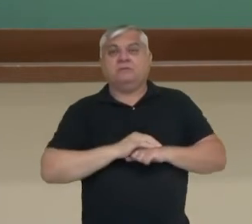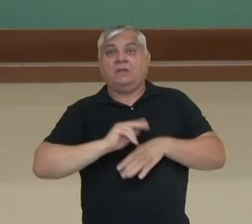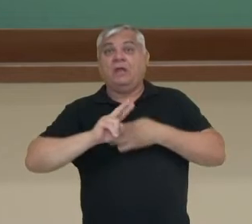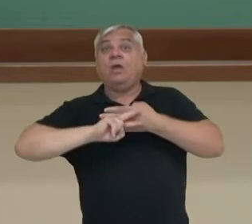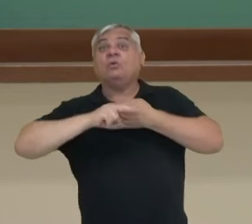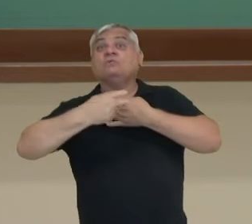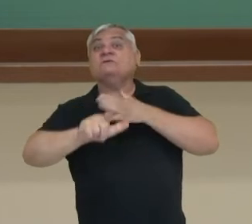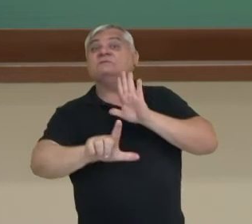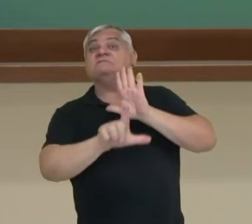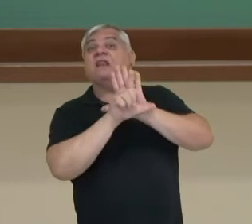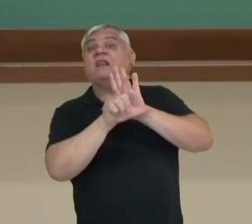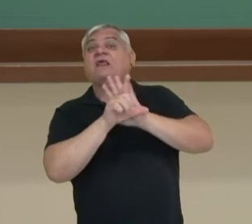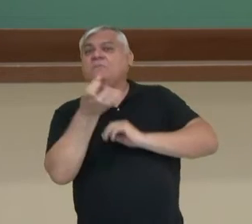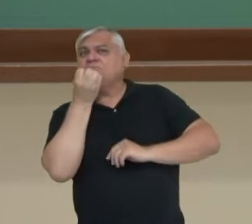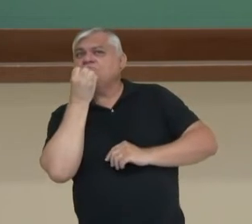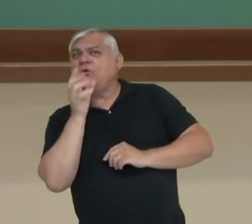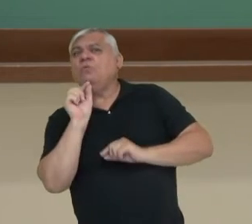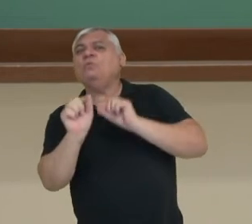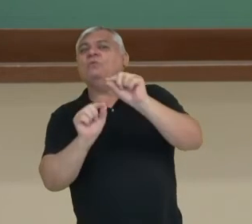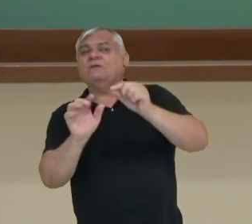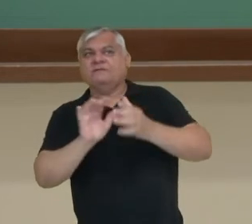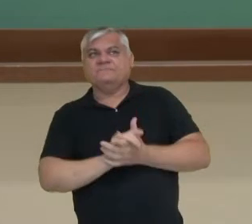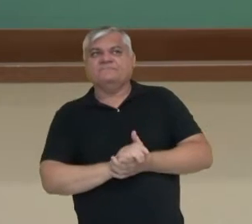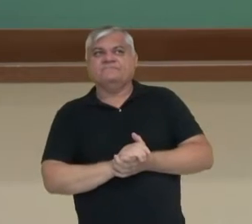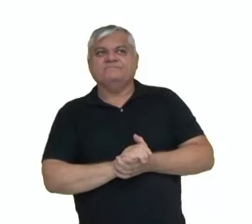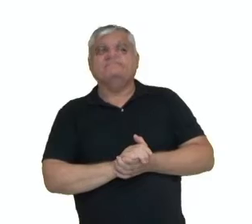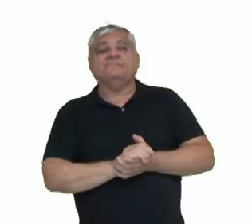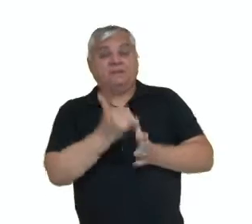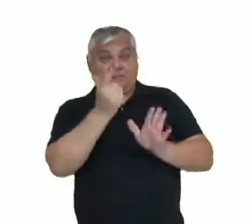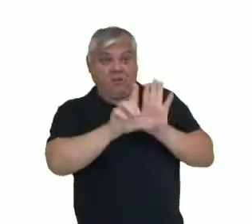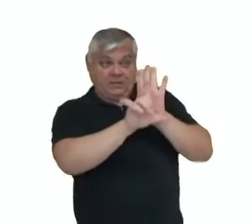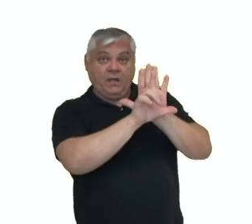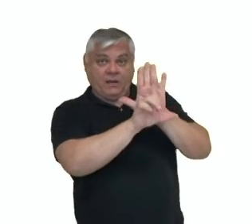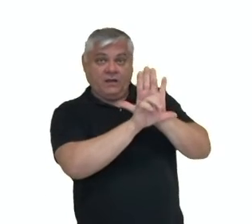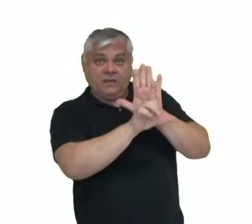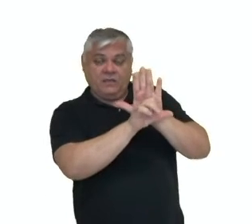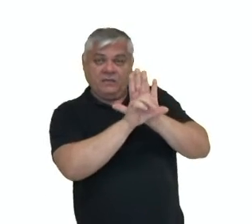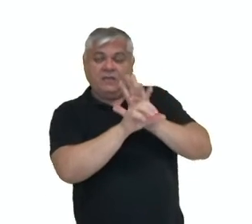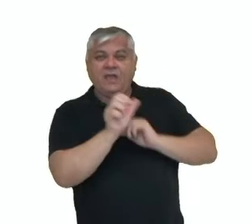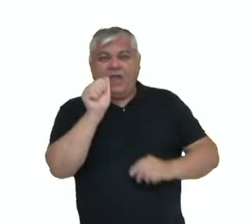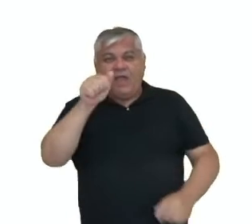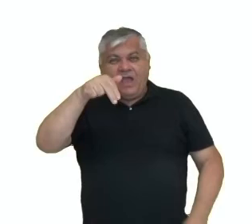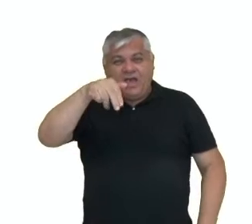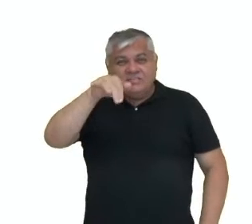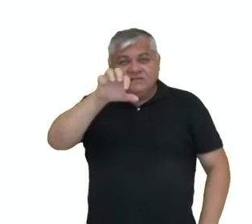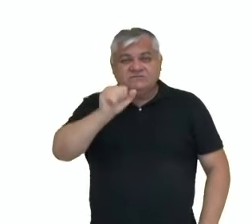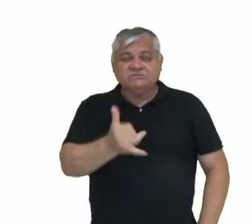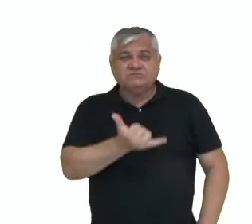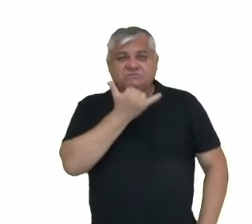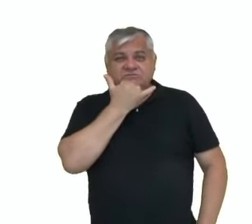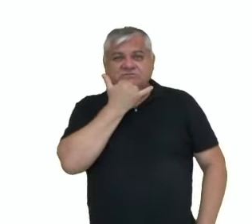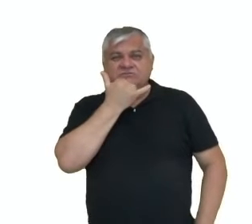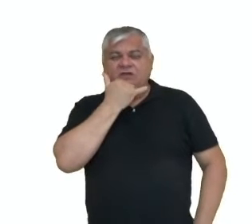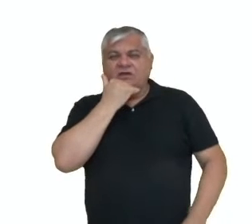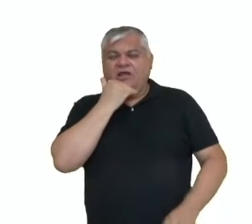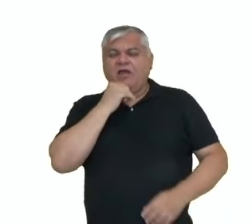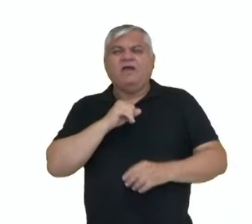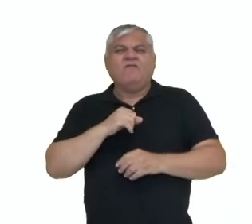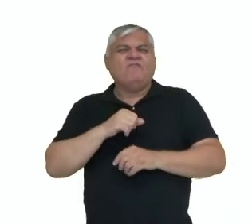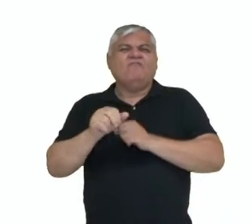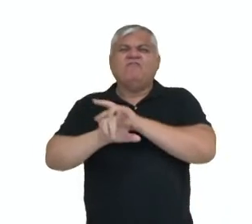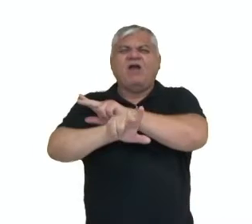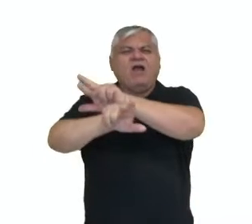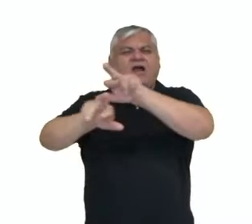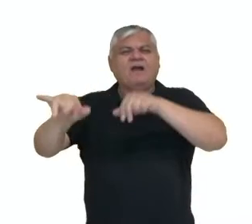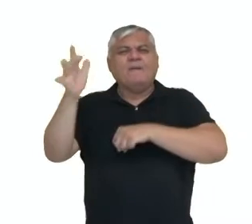teve para a sociedade brasileira? Minha sugestão de resposta. A lei da anistia representou o retorno de uma boa parcela da classe artística